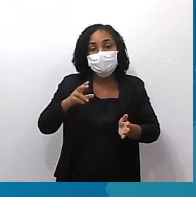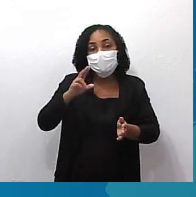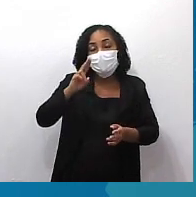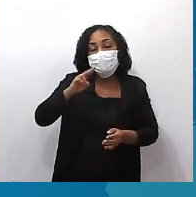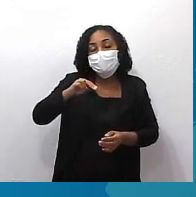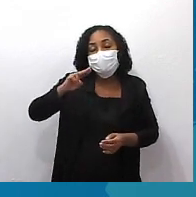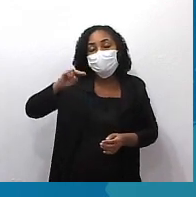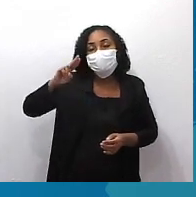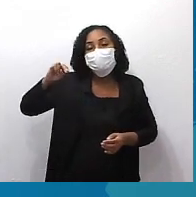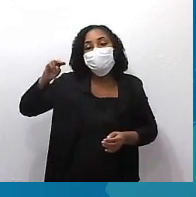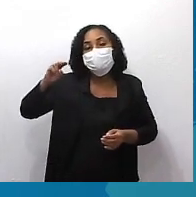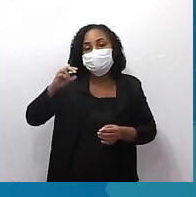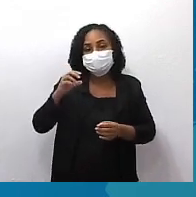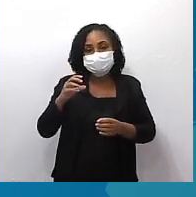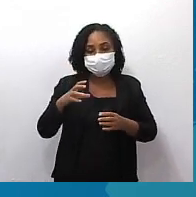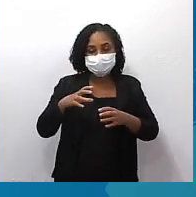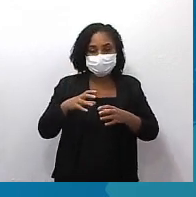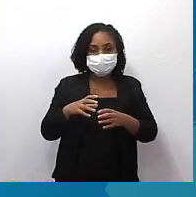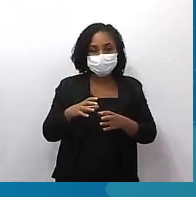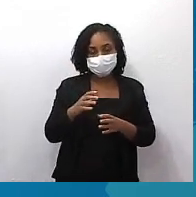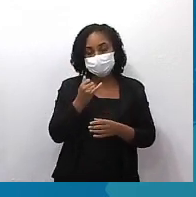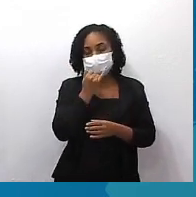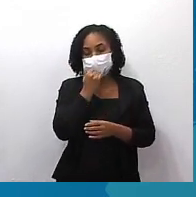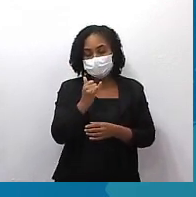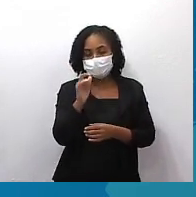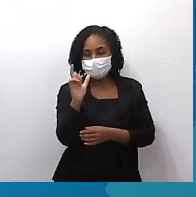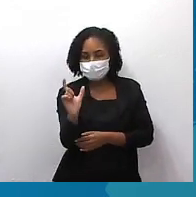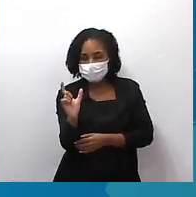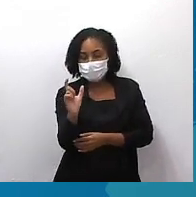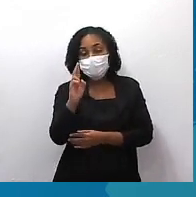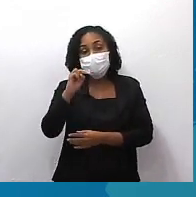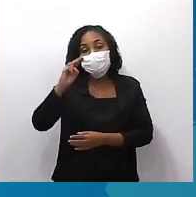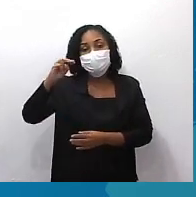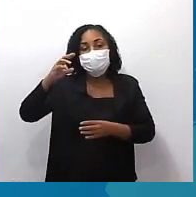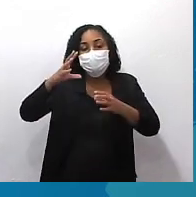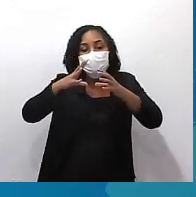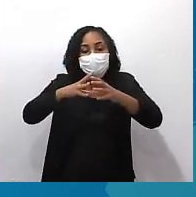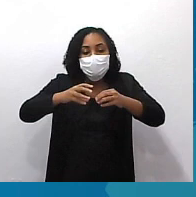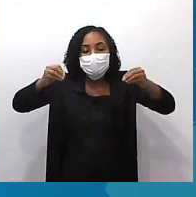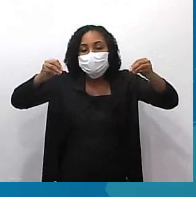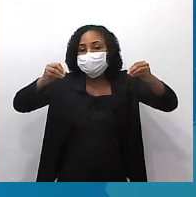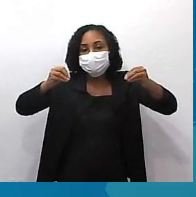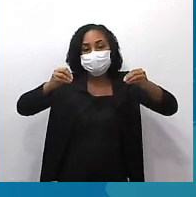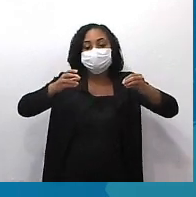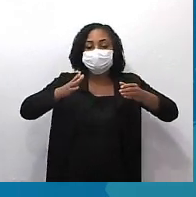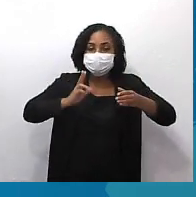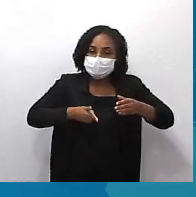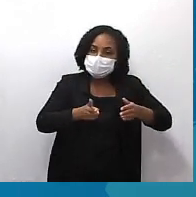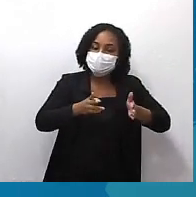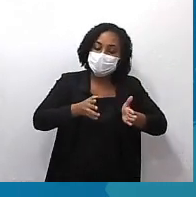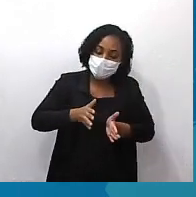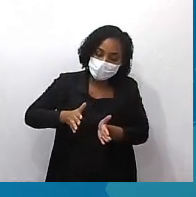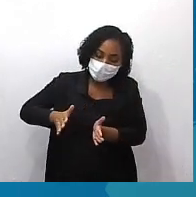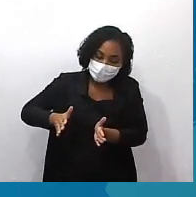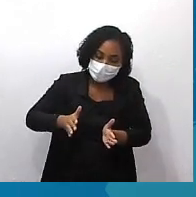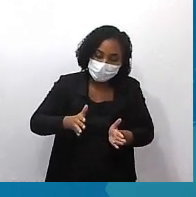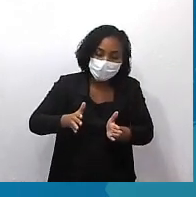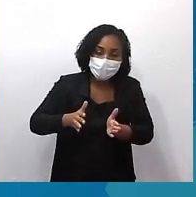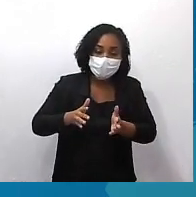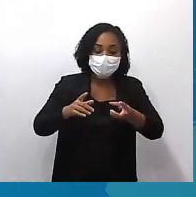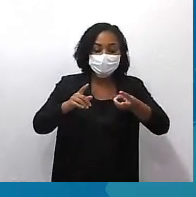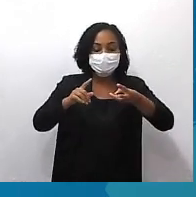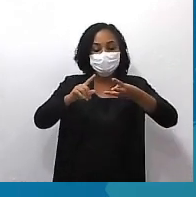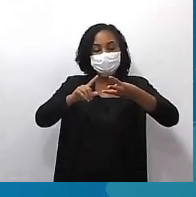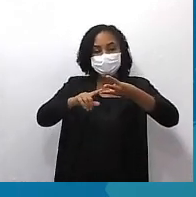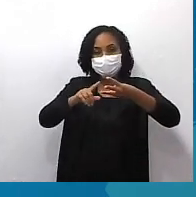que nunca secam, aqueles rios que nunca secam, Então, são rios constantes. E por